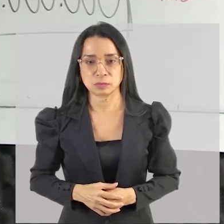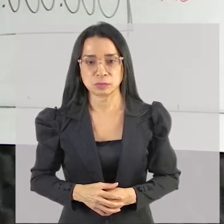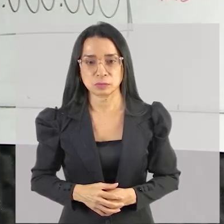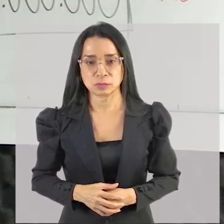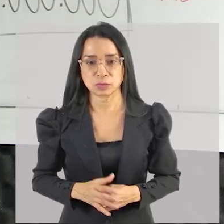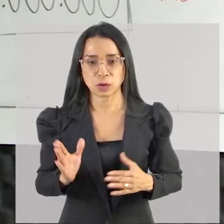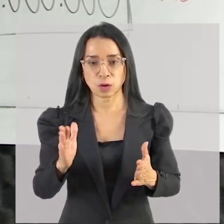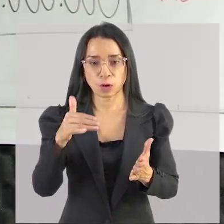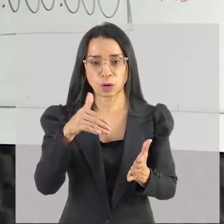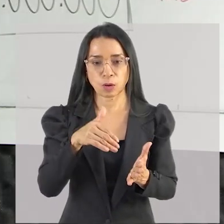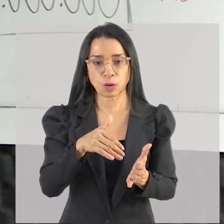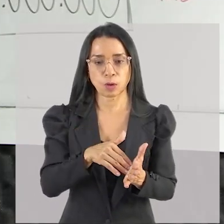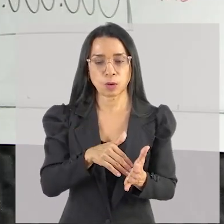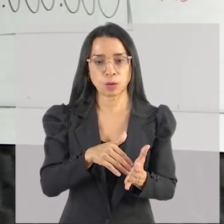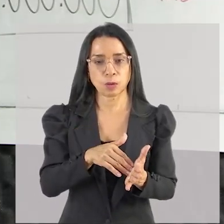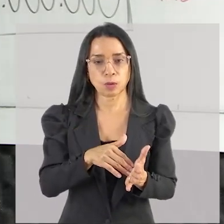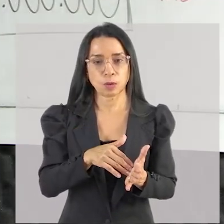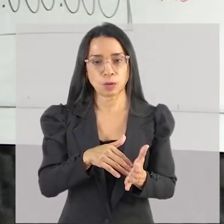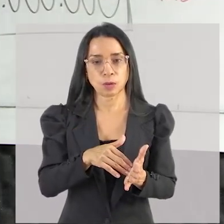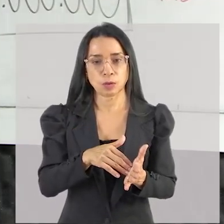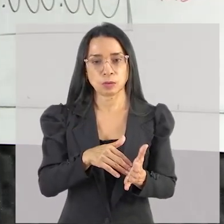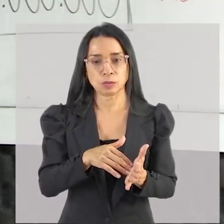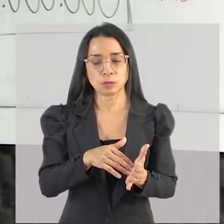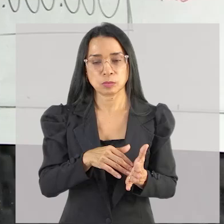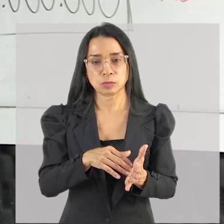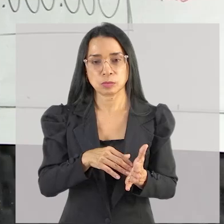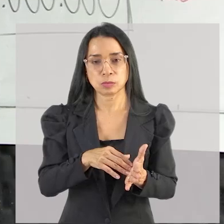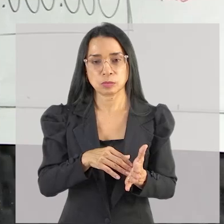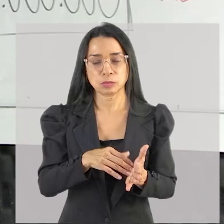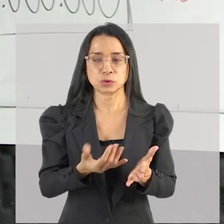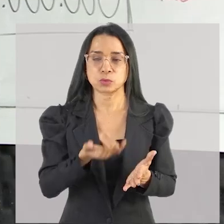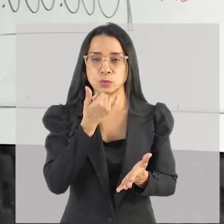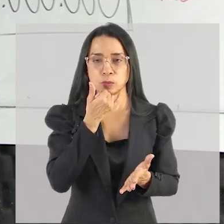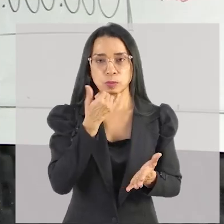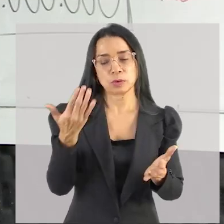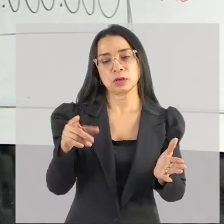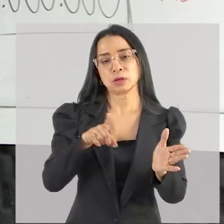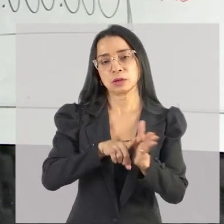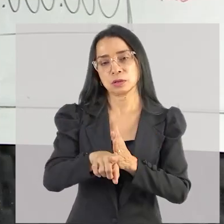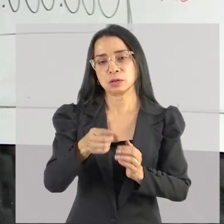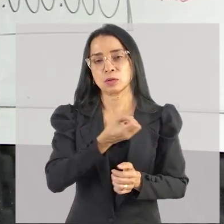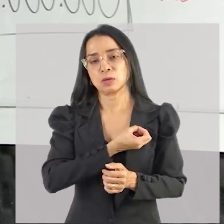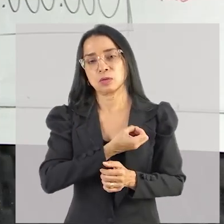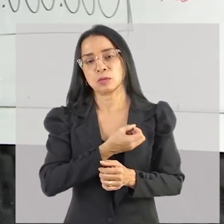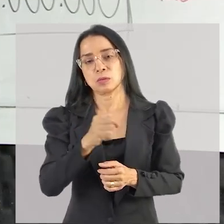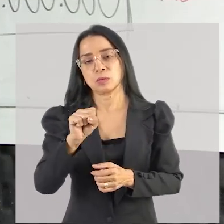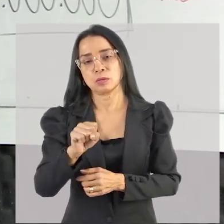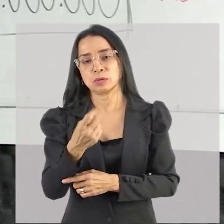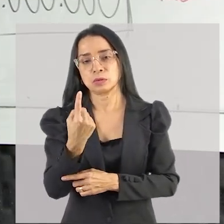Vamos lá, última questão 80, né? Vamos para a questão de número 81.